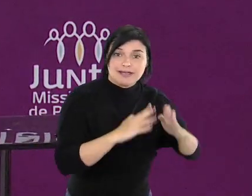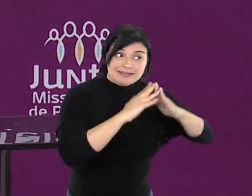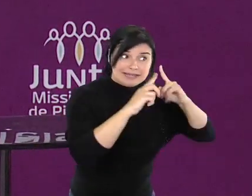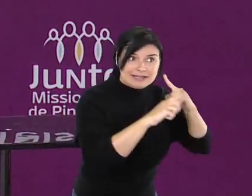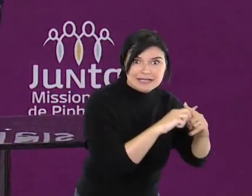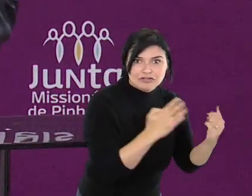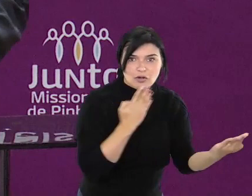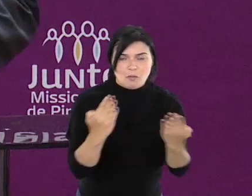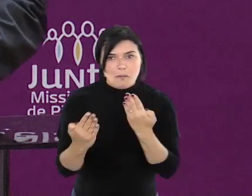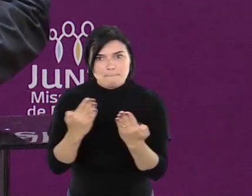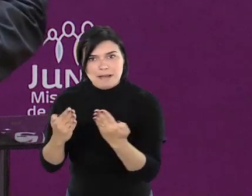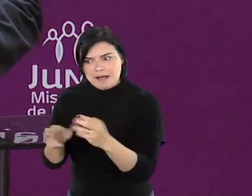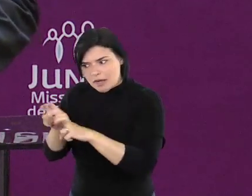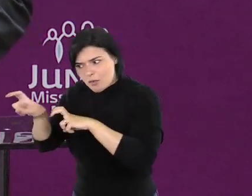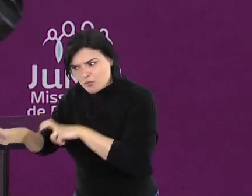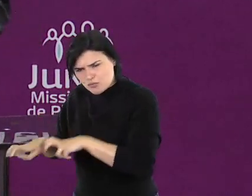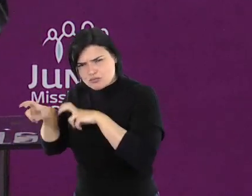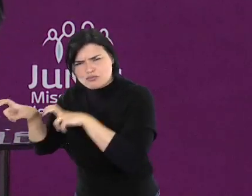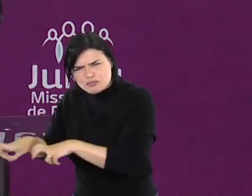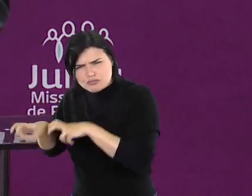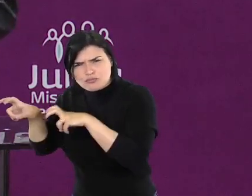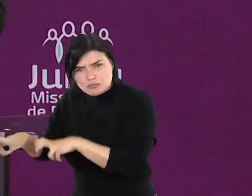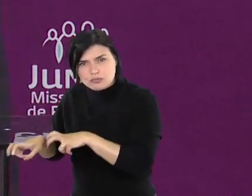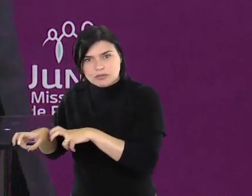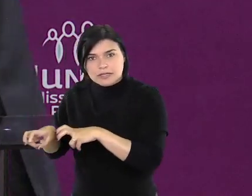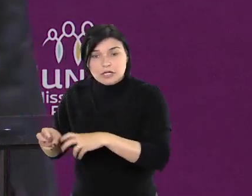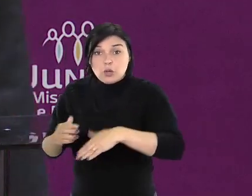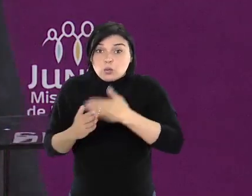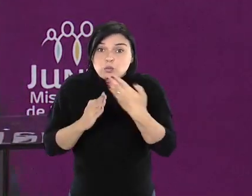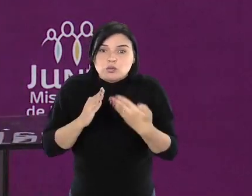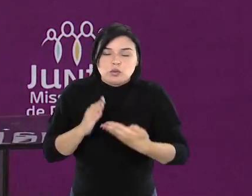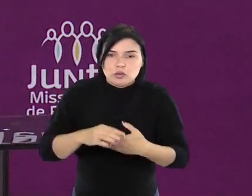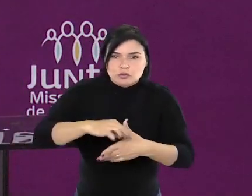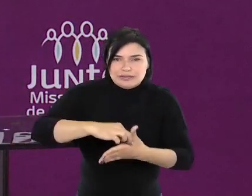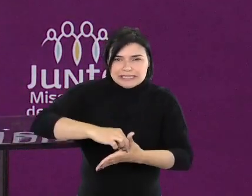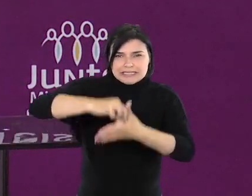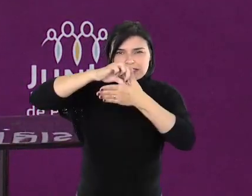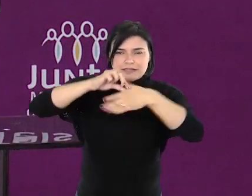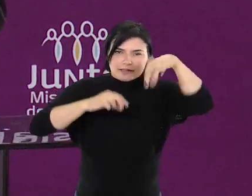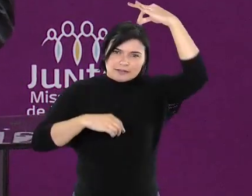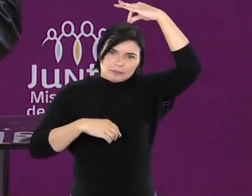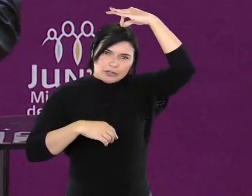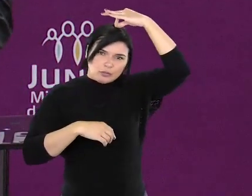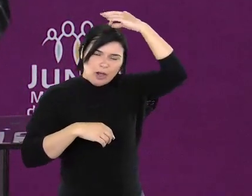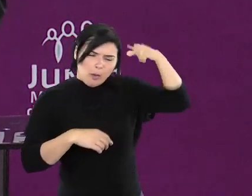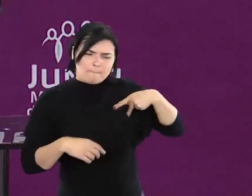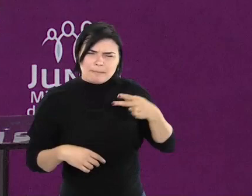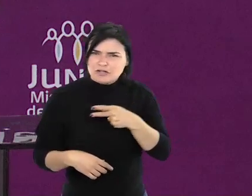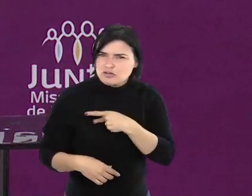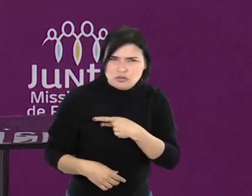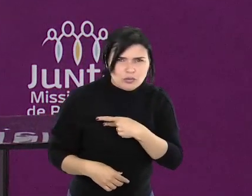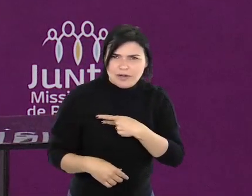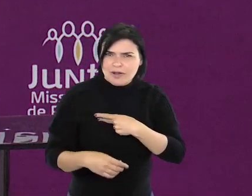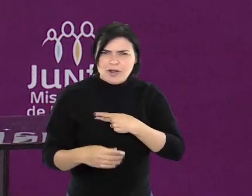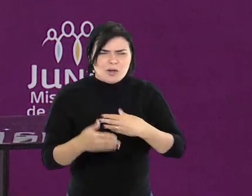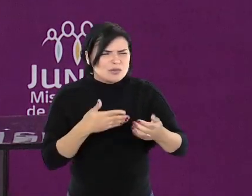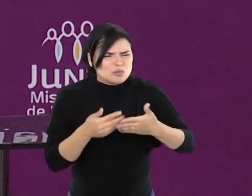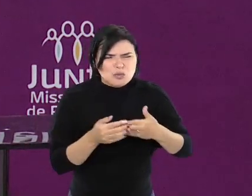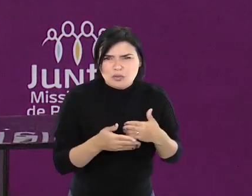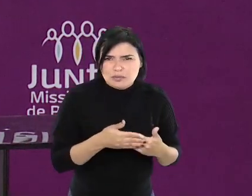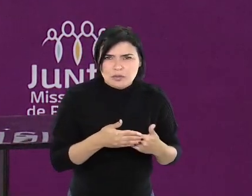todo servo de Deus todo lindo espiritual todo Presbítero de pastor líder de ministério você como